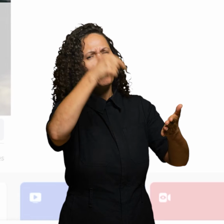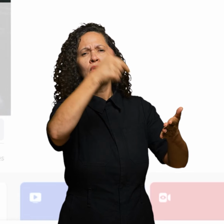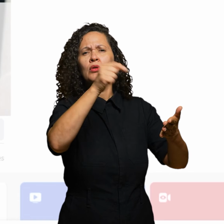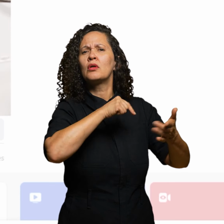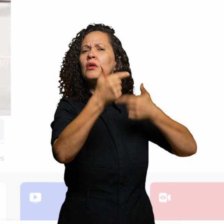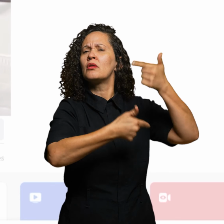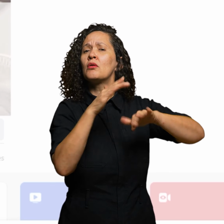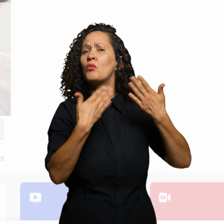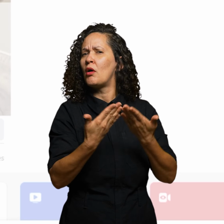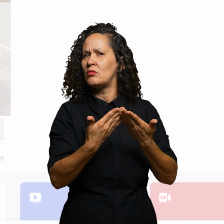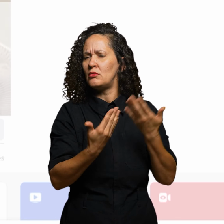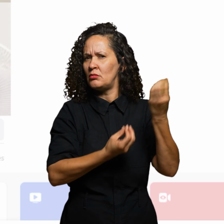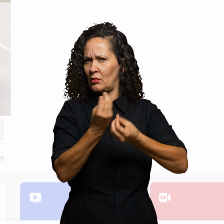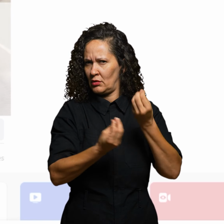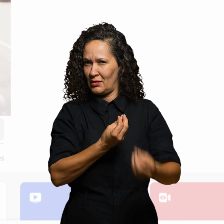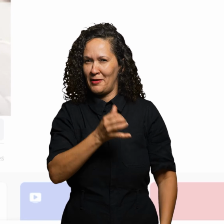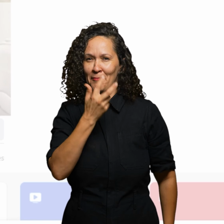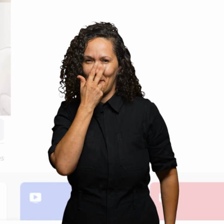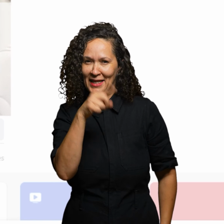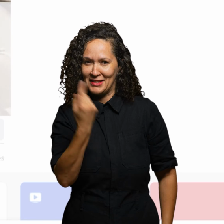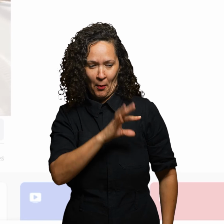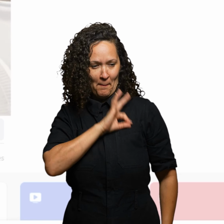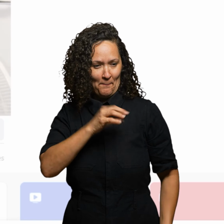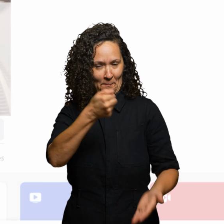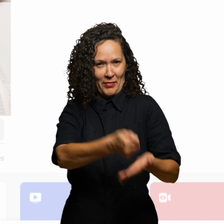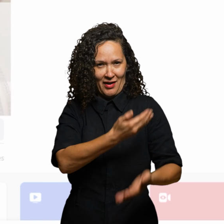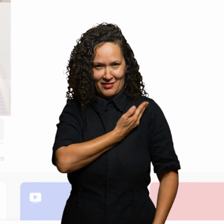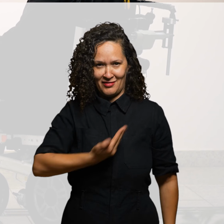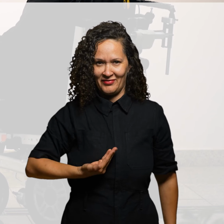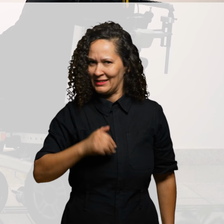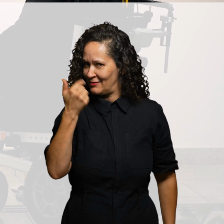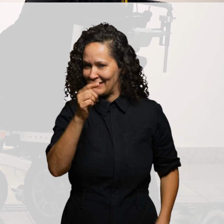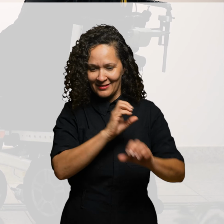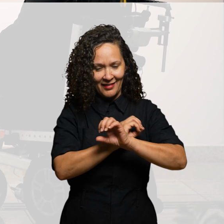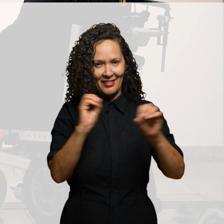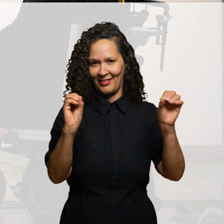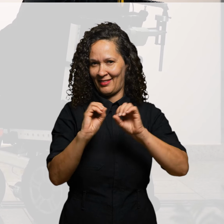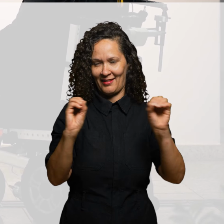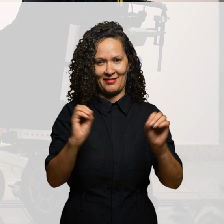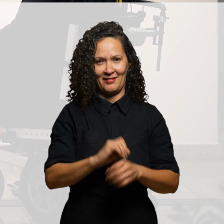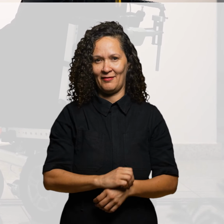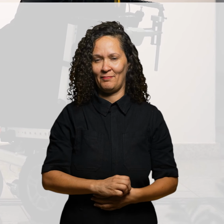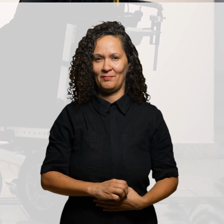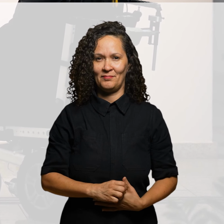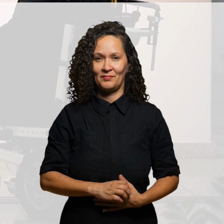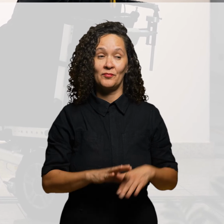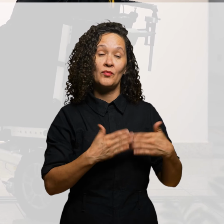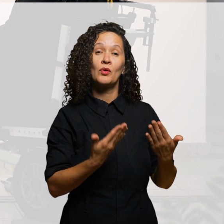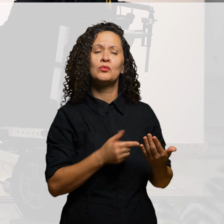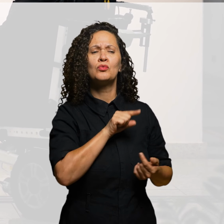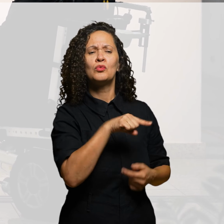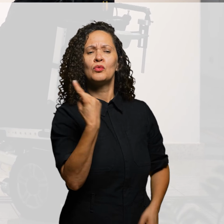presta serviço, como se a gente recebesse um real do governo, e a gente não recebe. Cláudio observa fotos de procuradores em uma parede. Então,